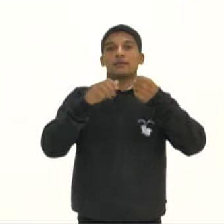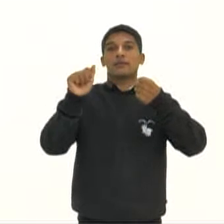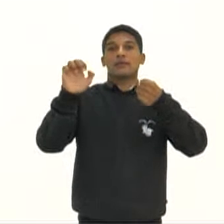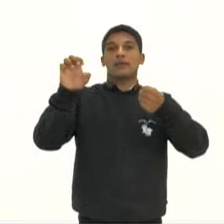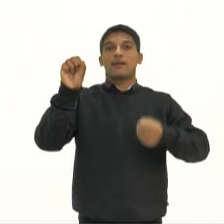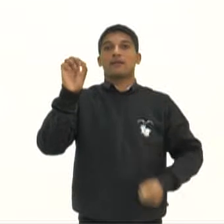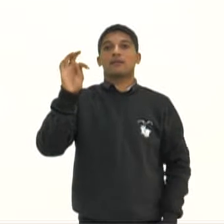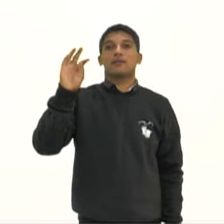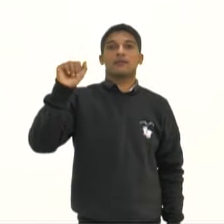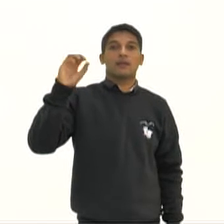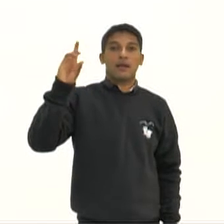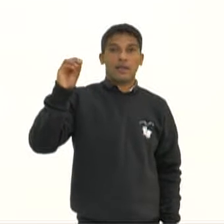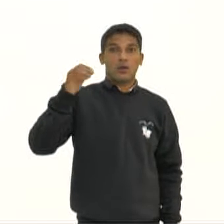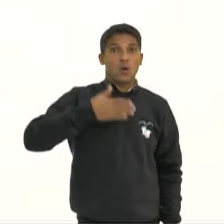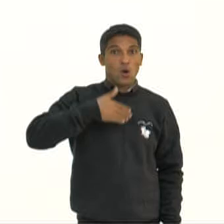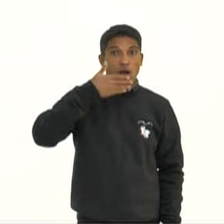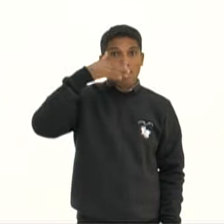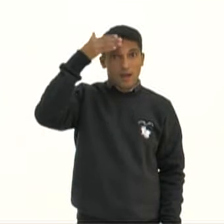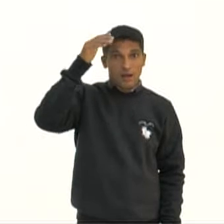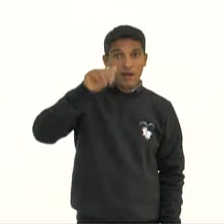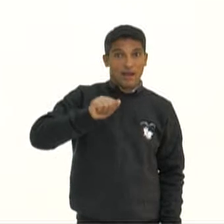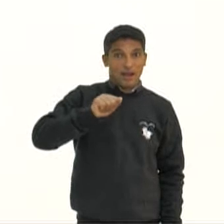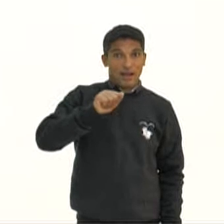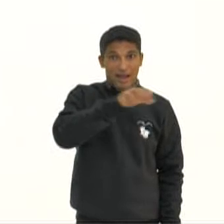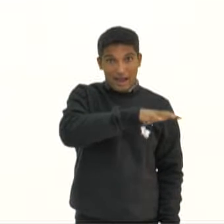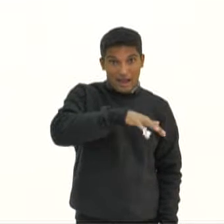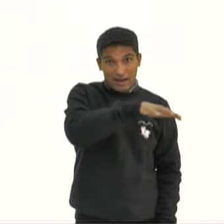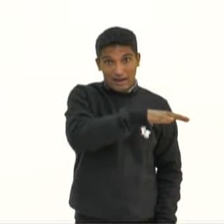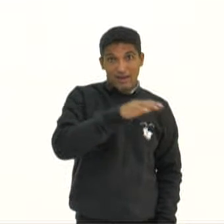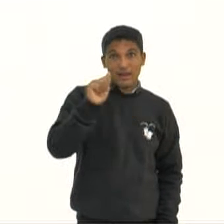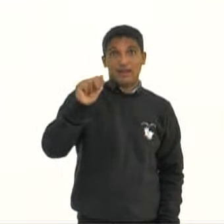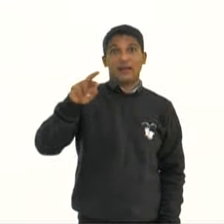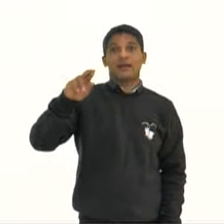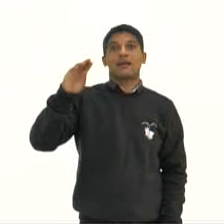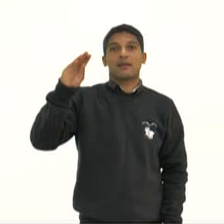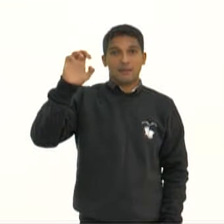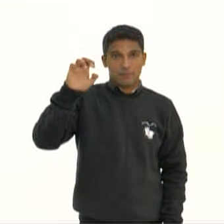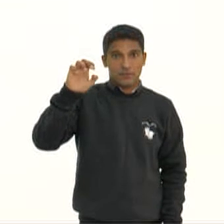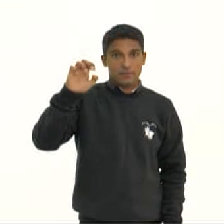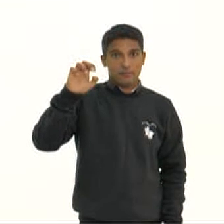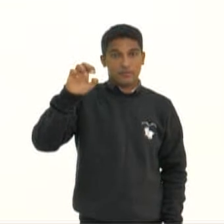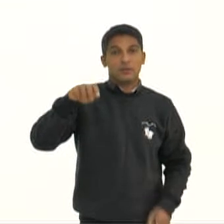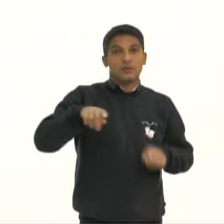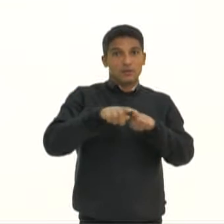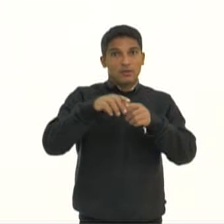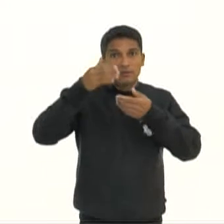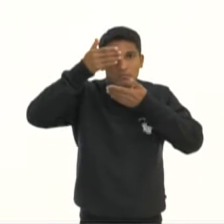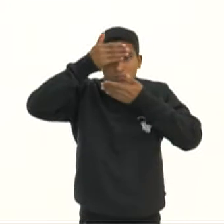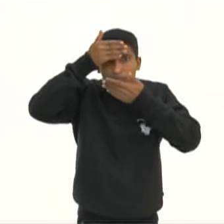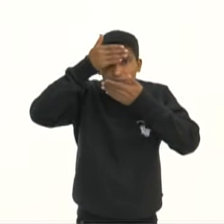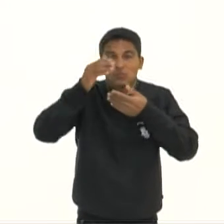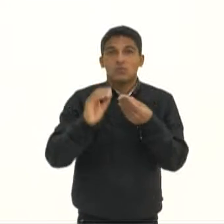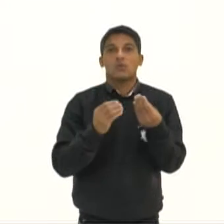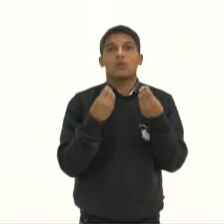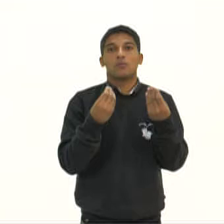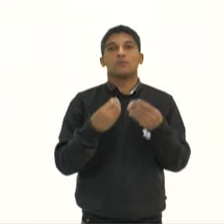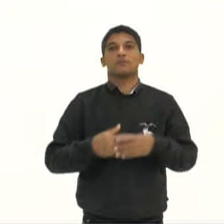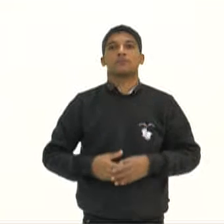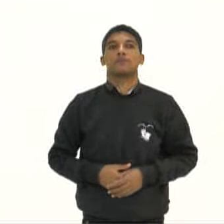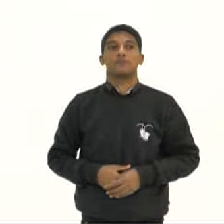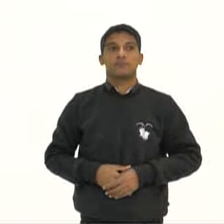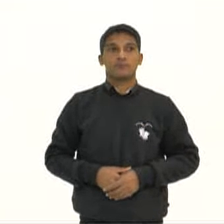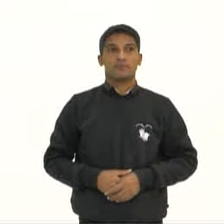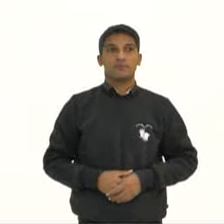do que a gente viu na nossa aula anterior, é que quem é o árabe? Árabe é quem nasce, quem